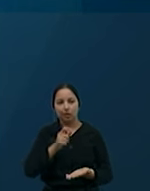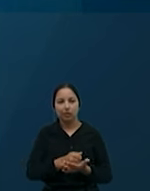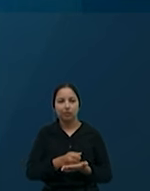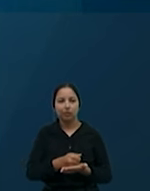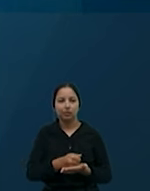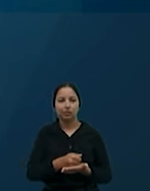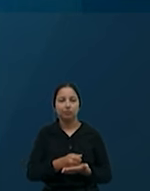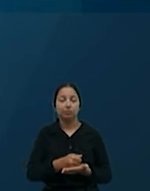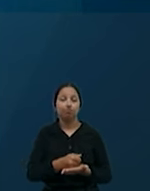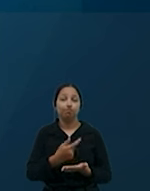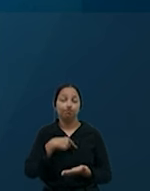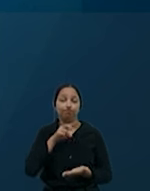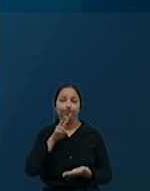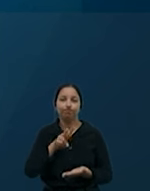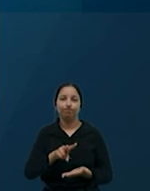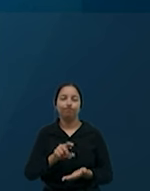menos,